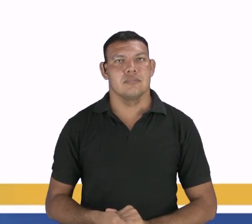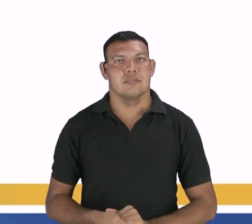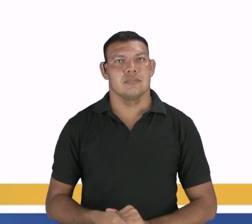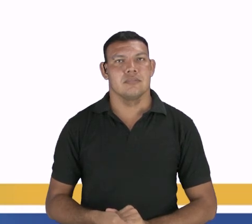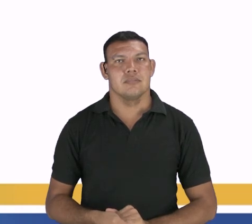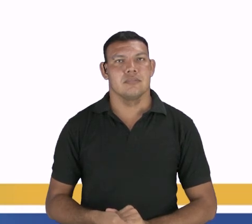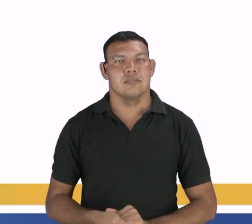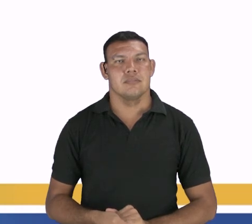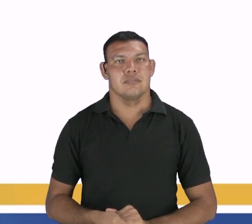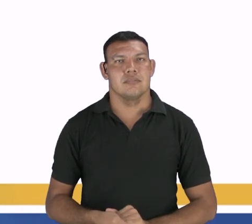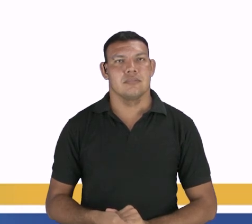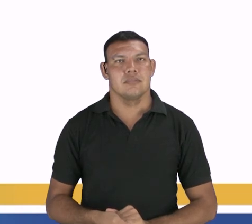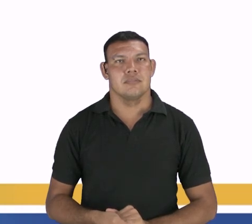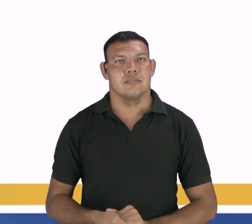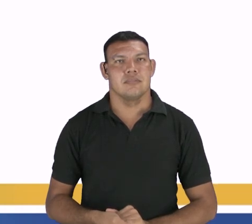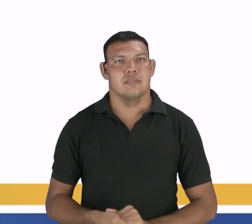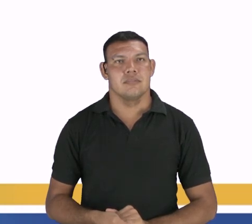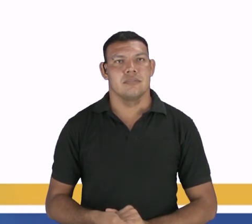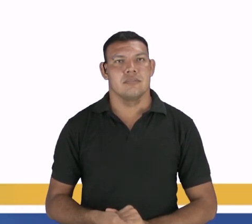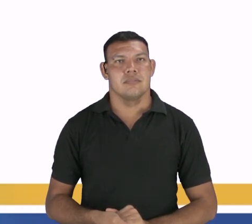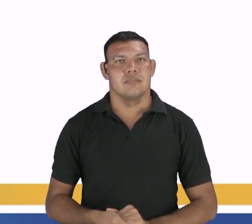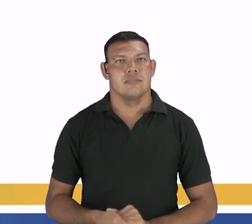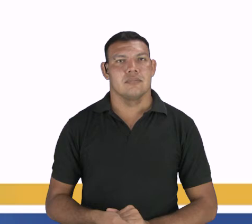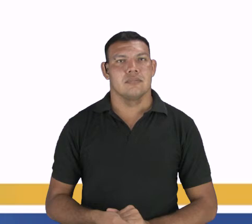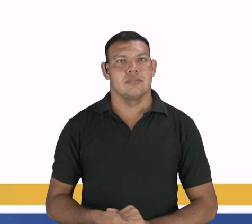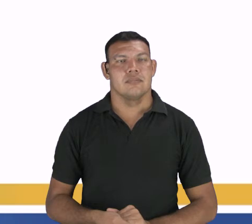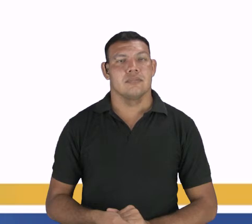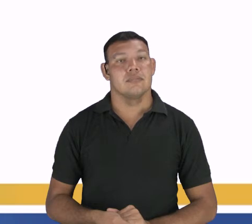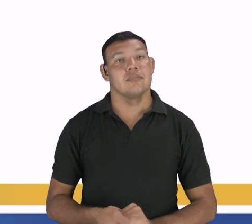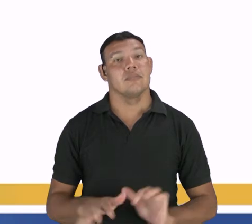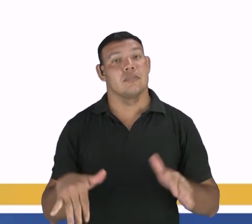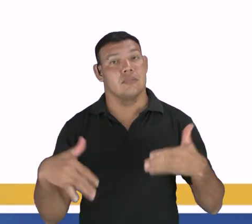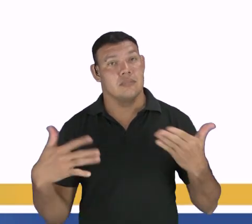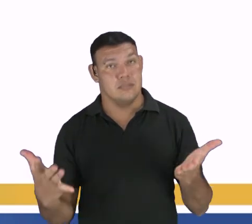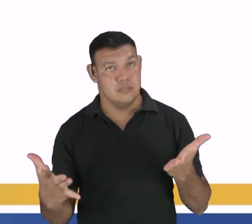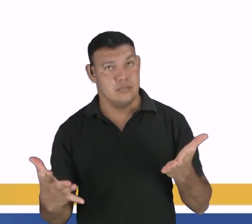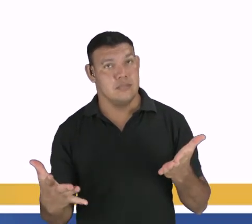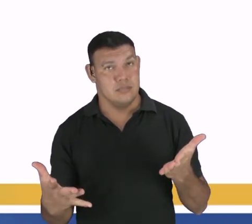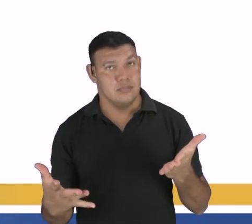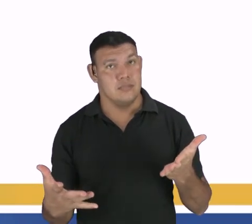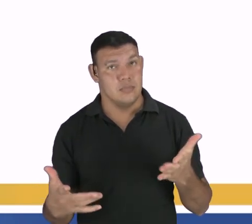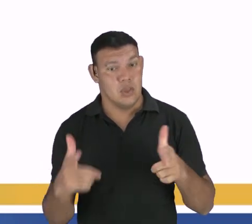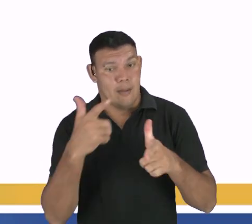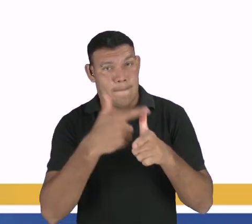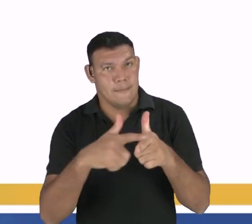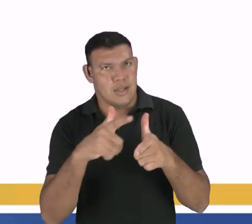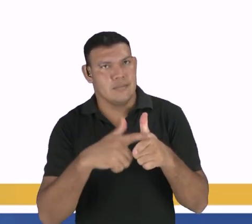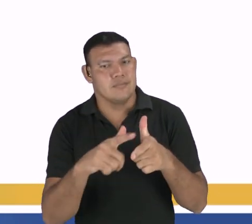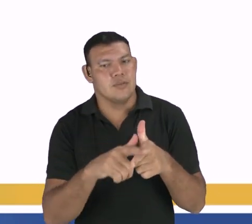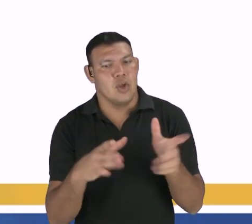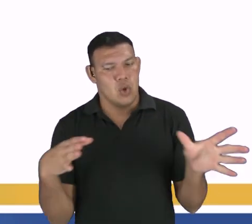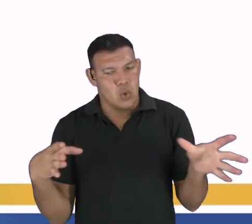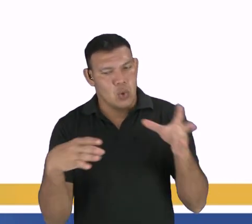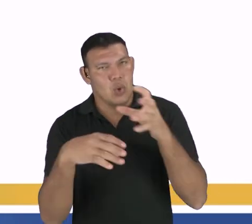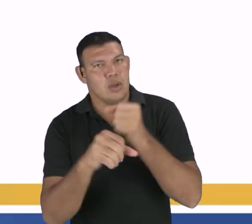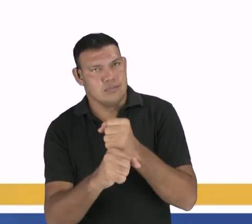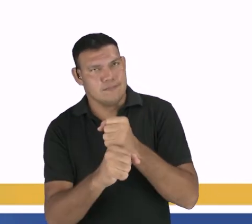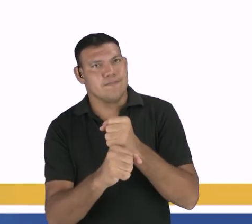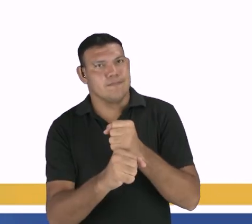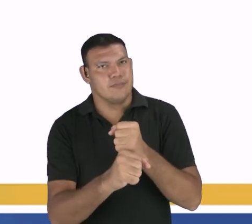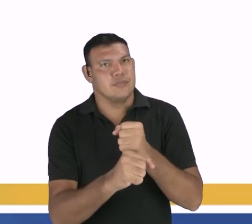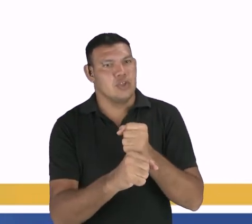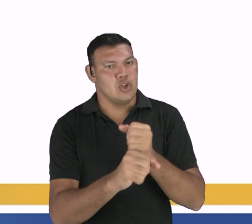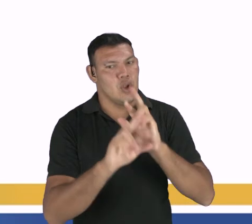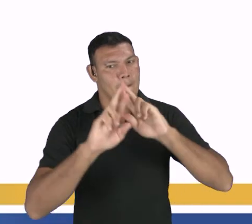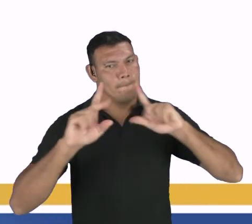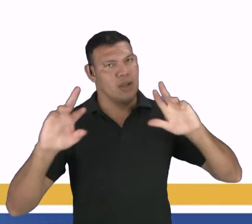ser positivo ou negativo. E tivemos uma outra situação onde somamos, né, dois números com